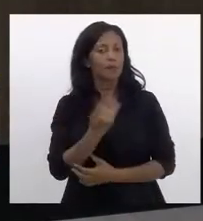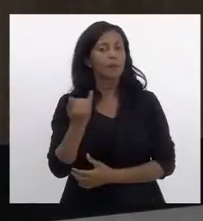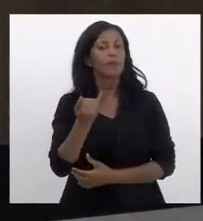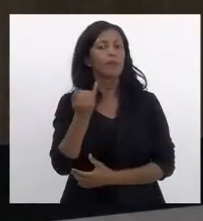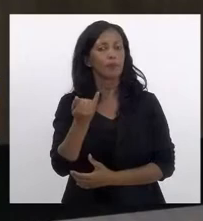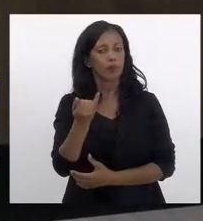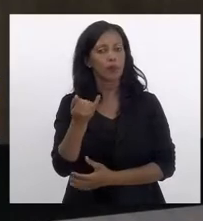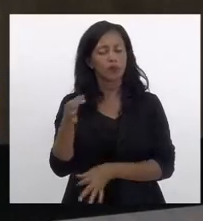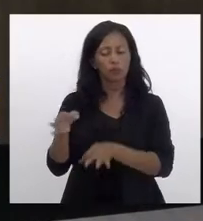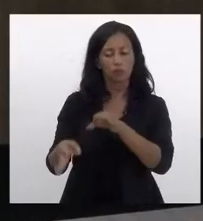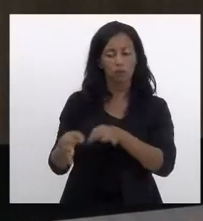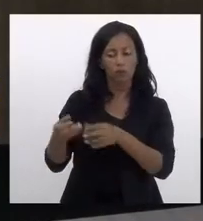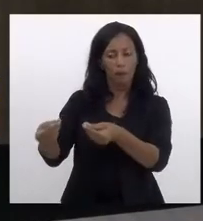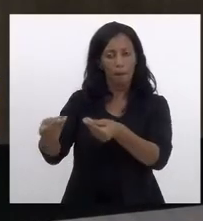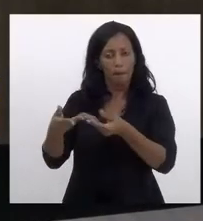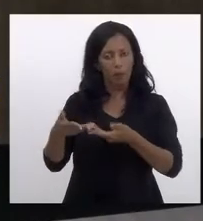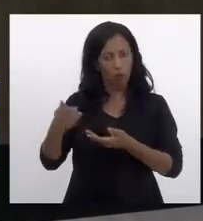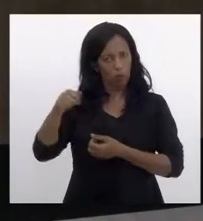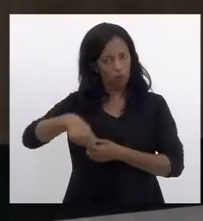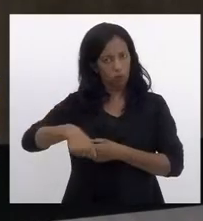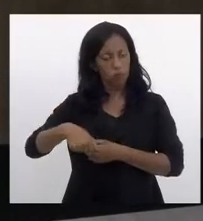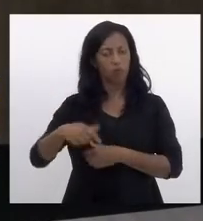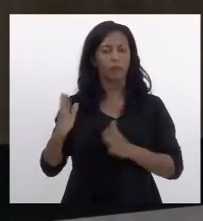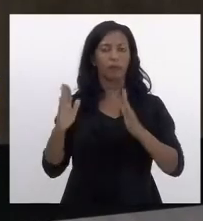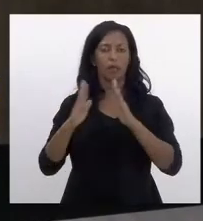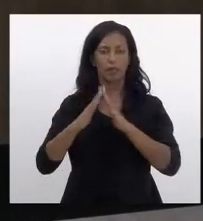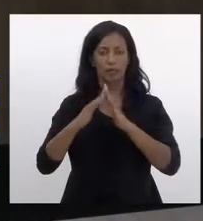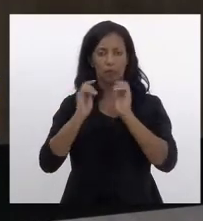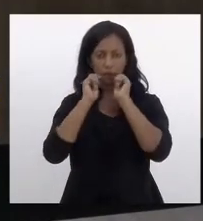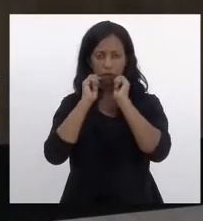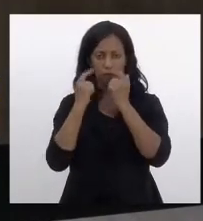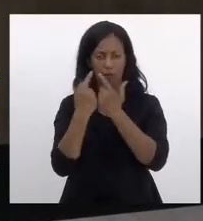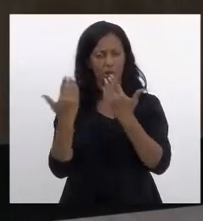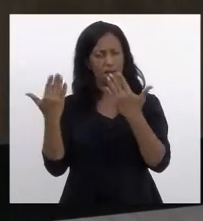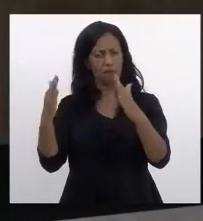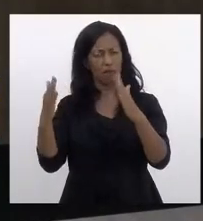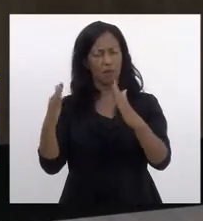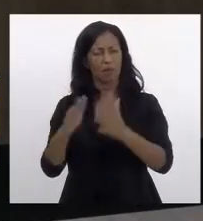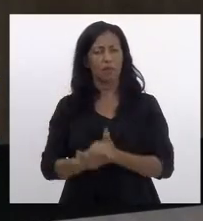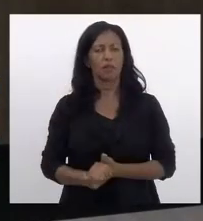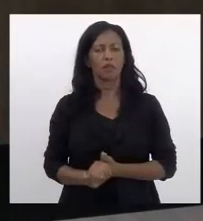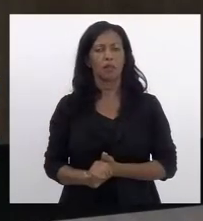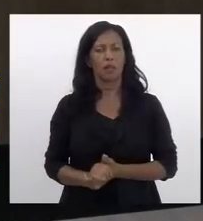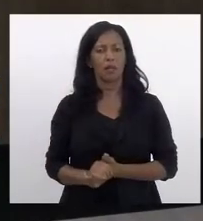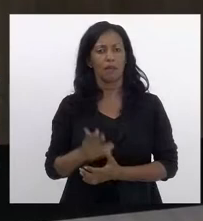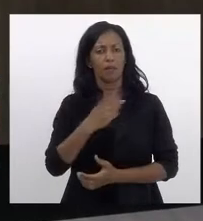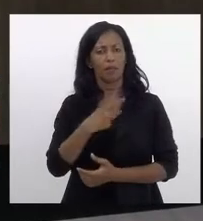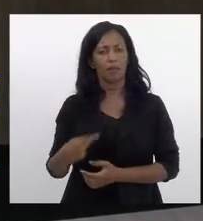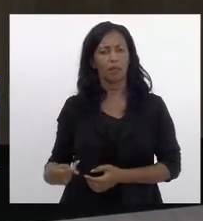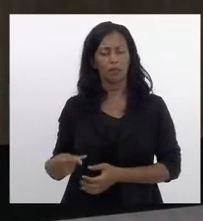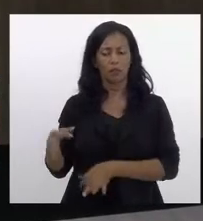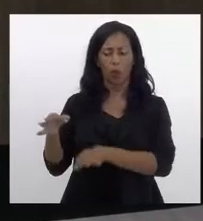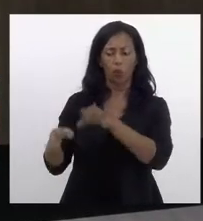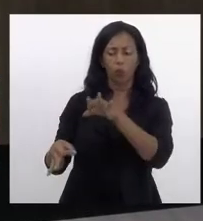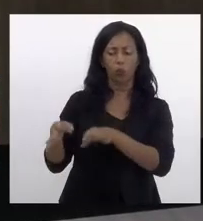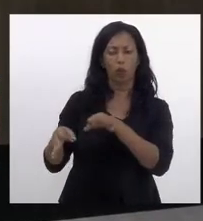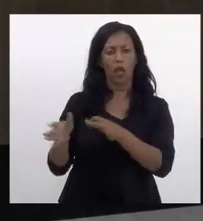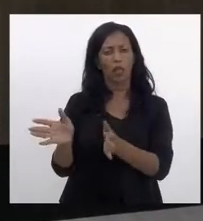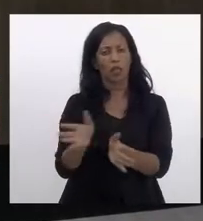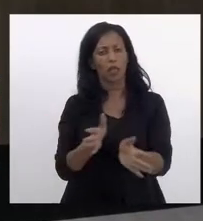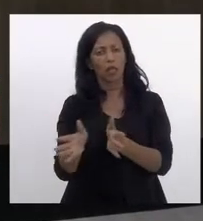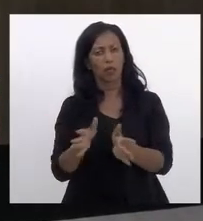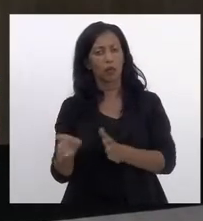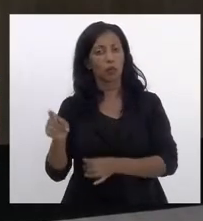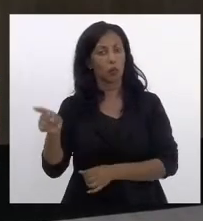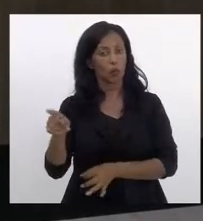que o Judiciário mandou para essa casa. Parabenizar o presidente do tribunal, doutor Henrique, que tramitou esse processo